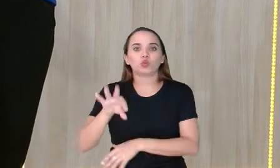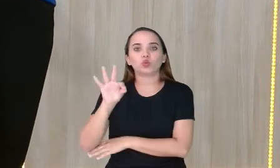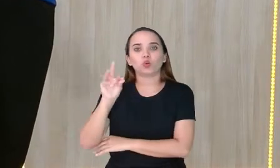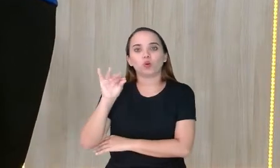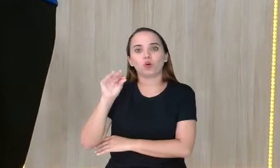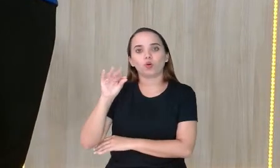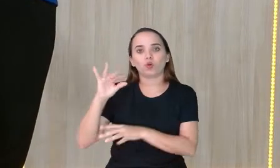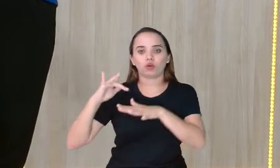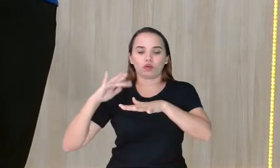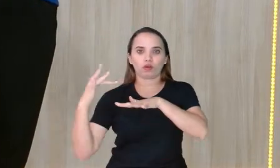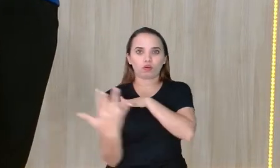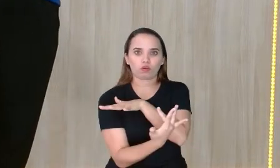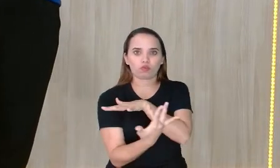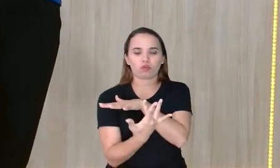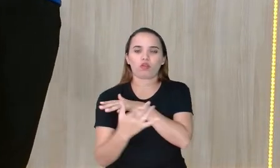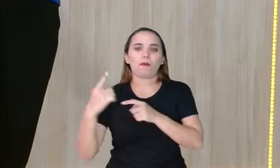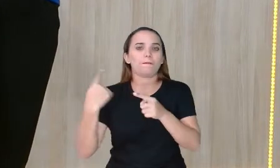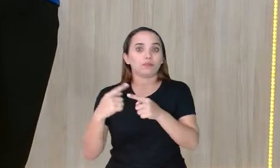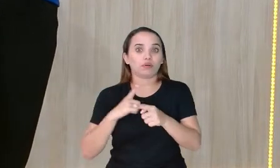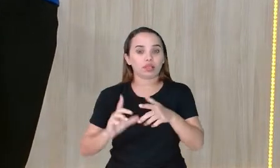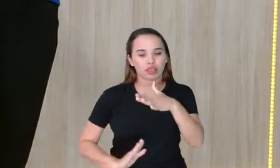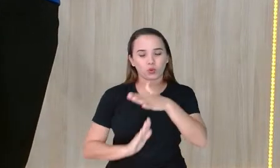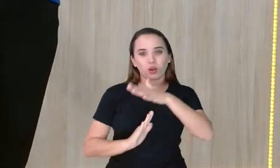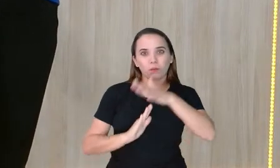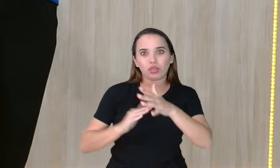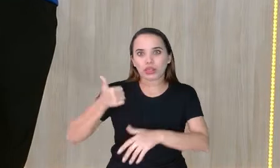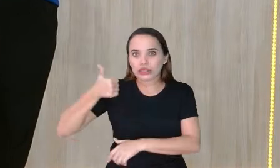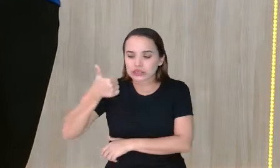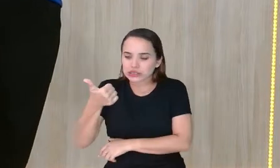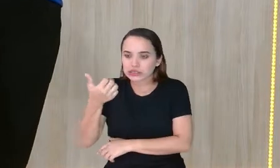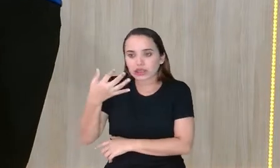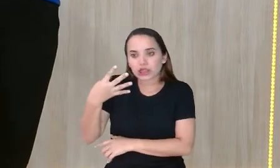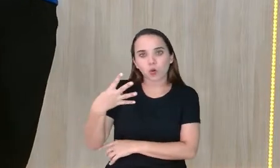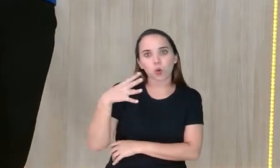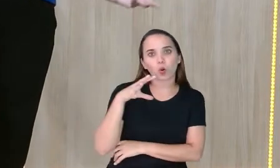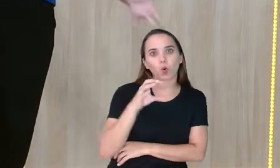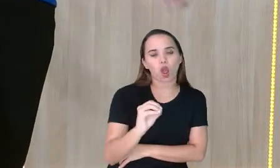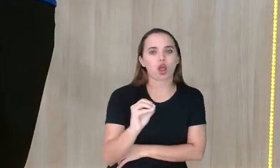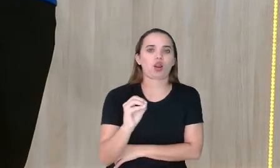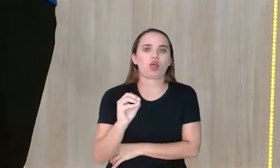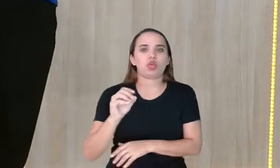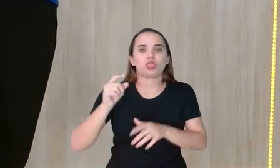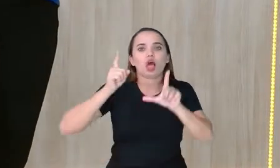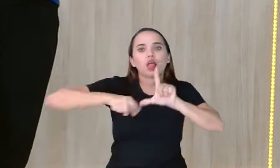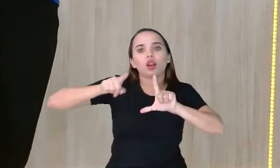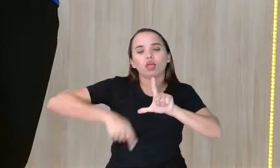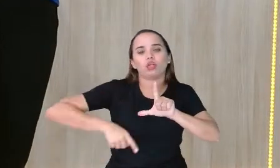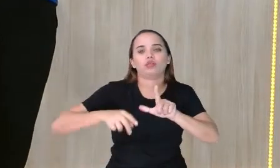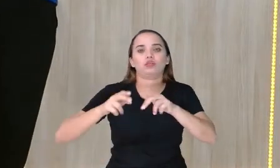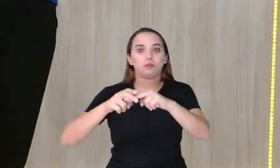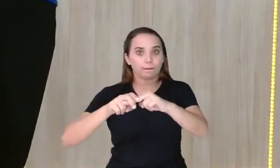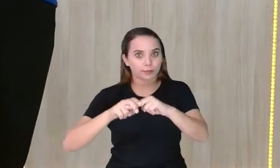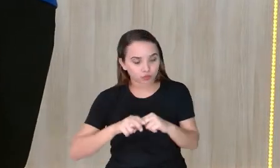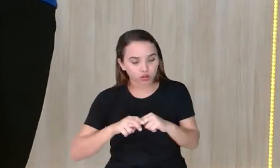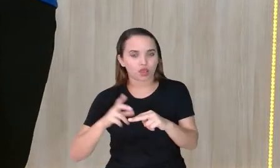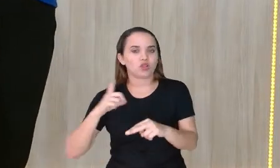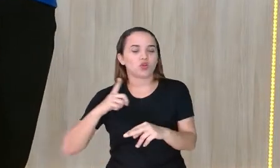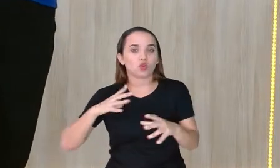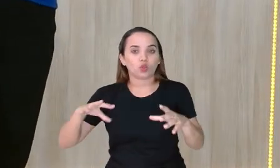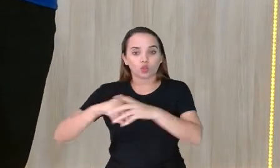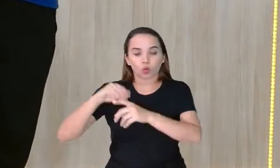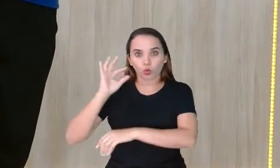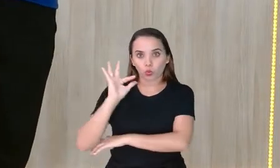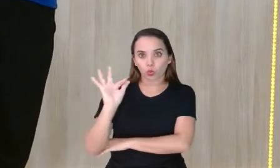um limite de caracteres de 140 caracteres. Portanto, os minicontos precisariam contemplar personagem,